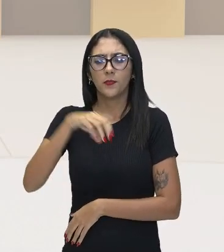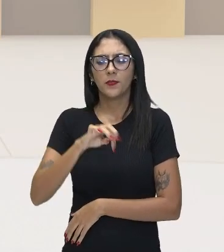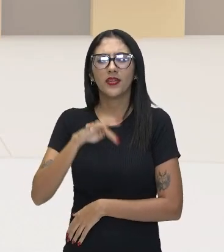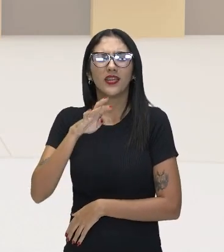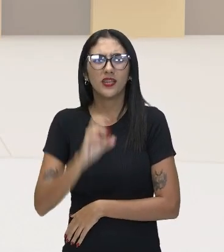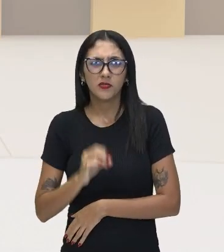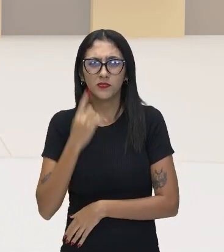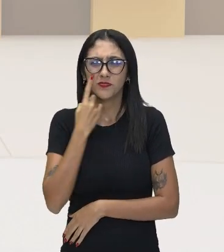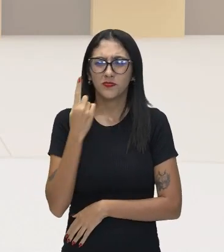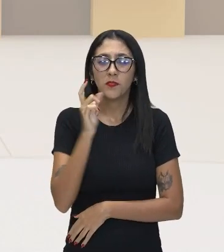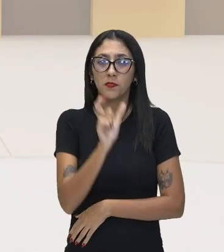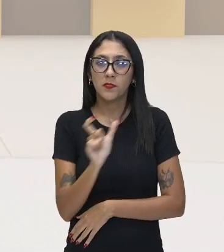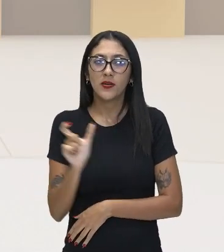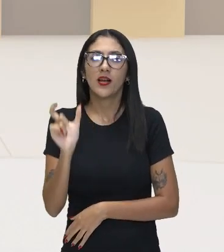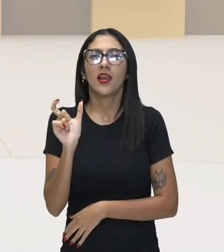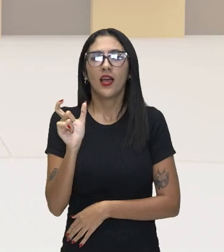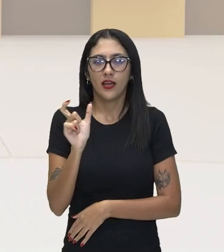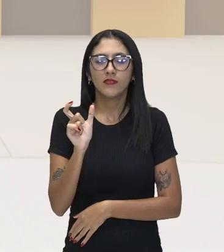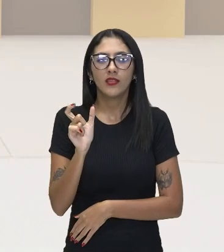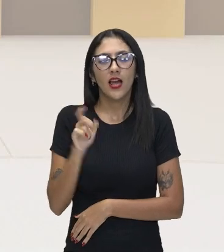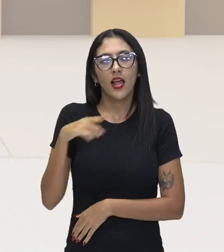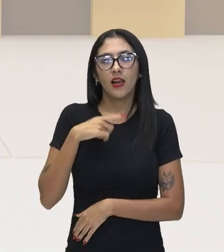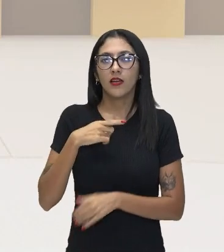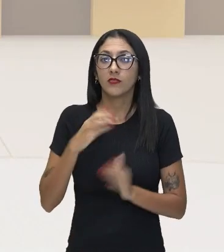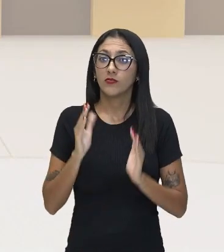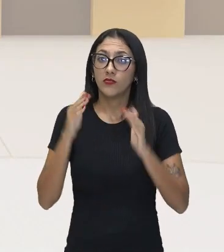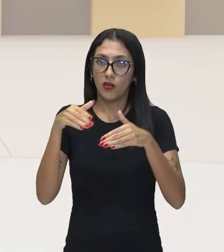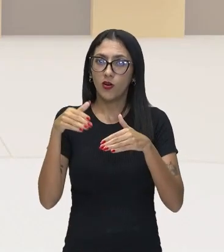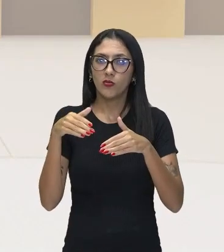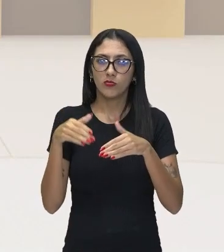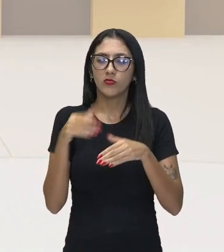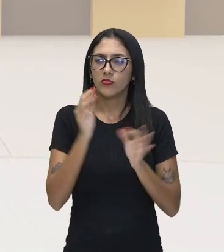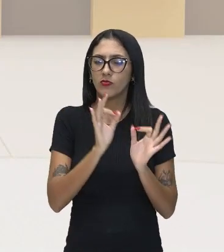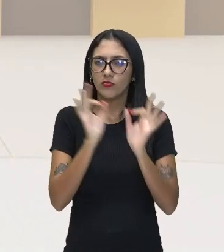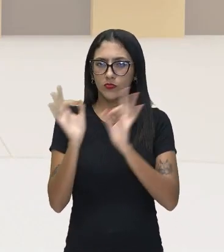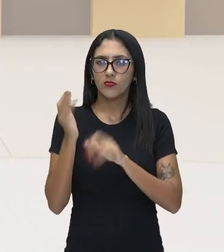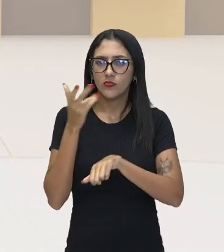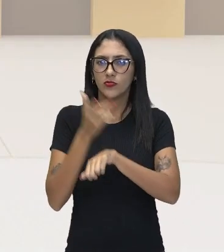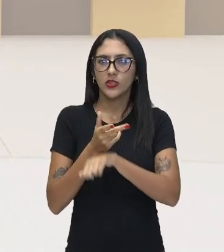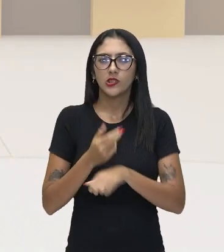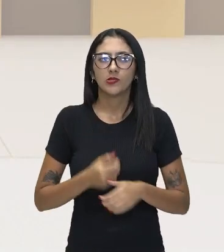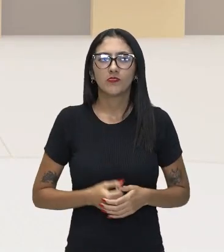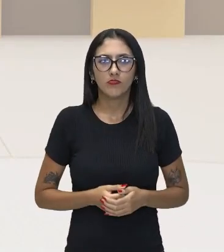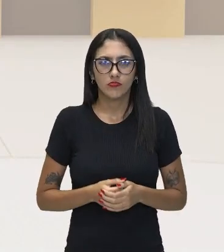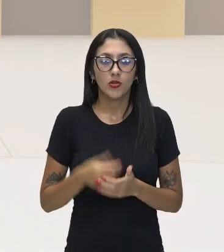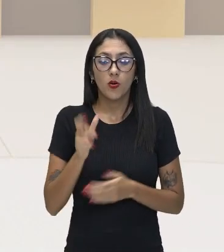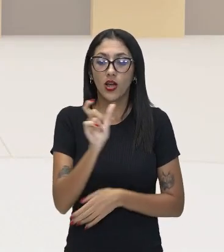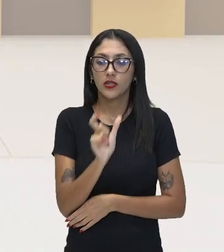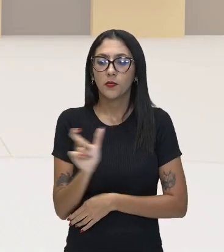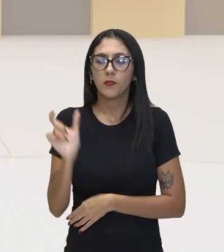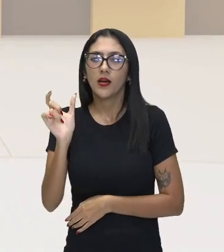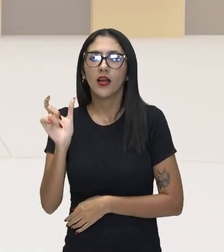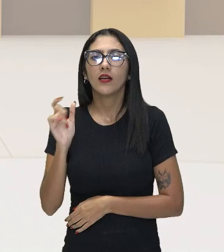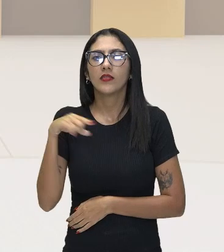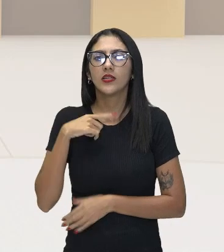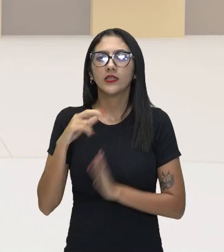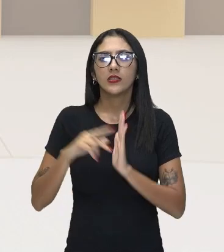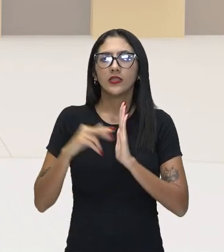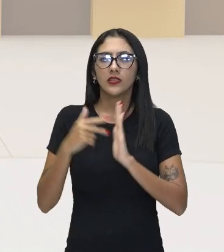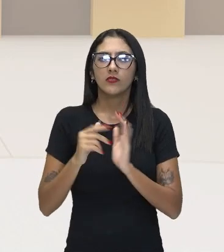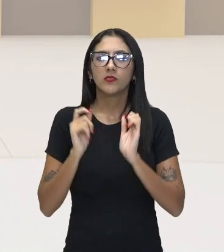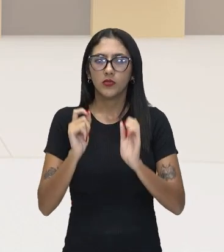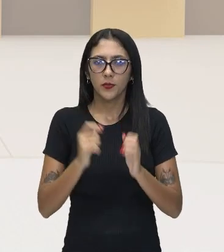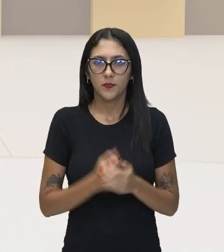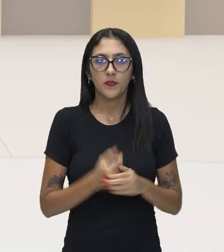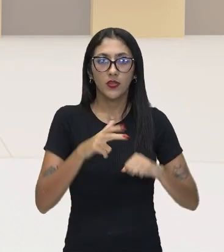temos aí essa palavra como foco do nosso vídeo, não é, professor? É isso mesmo. Olha só, a palavra engajamento, ela é a junção do